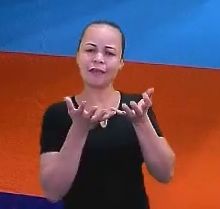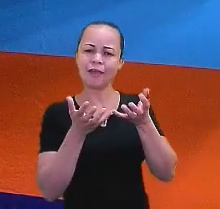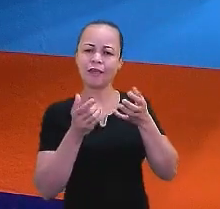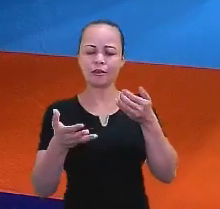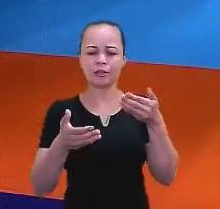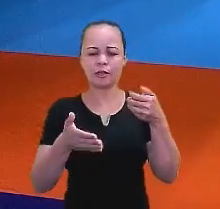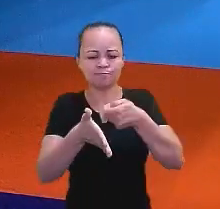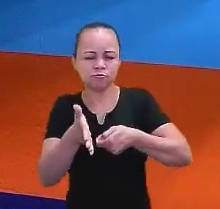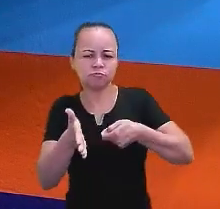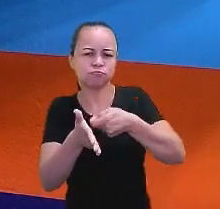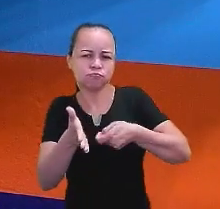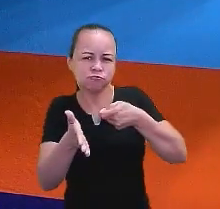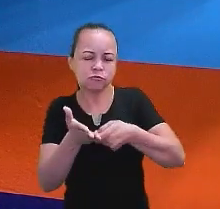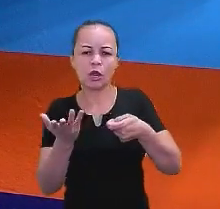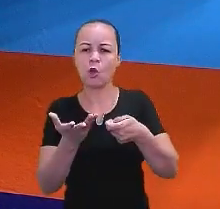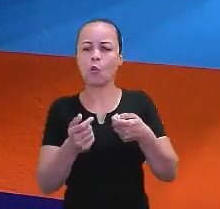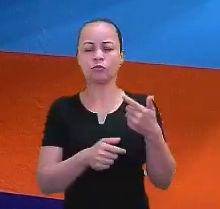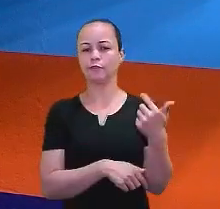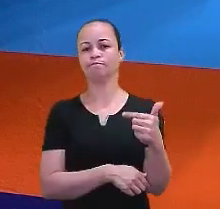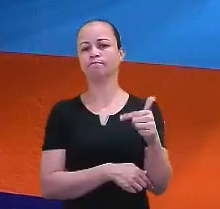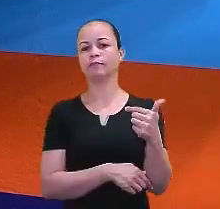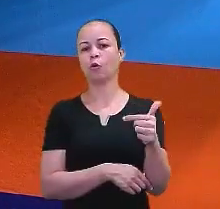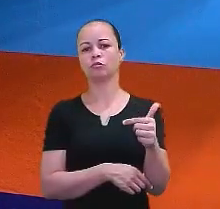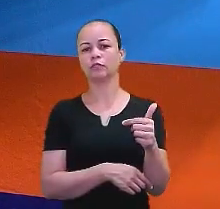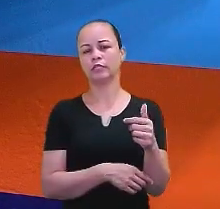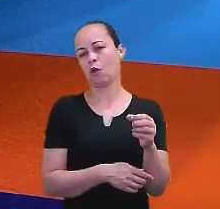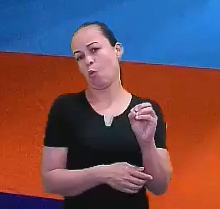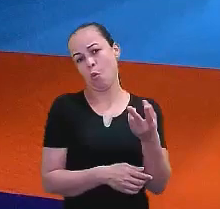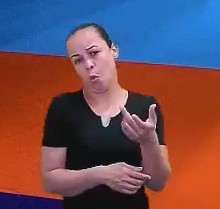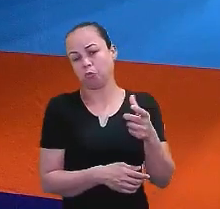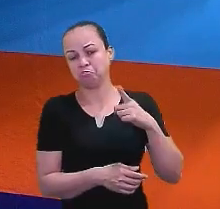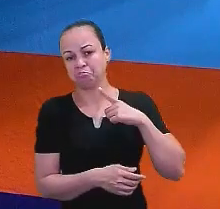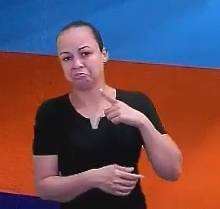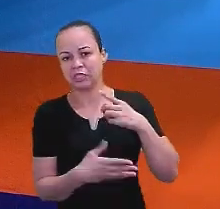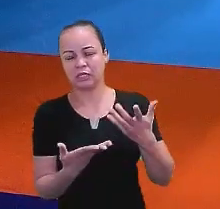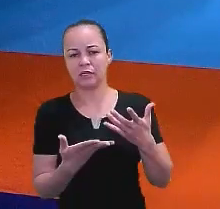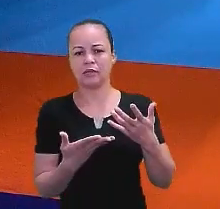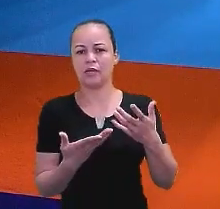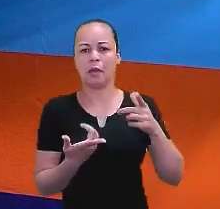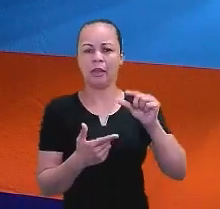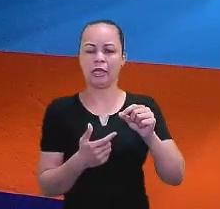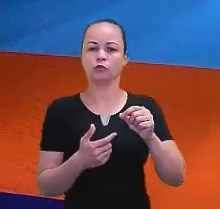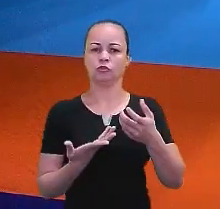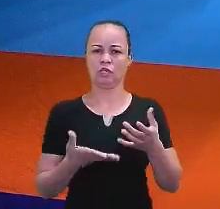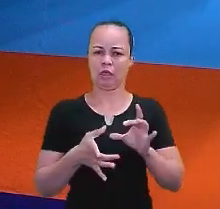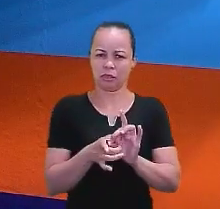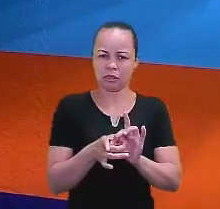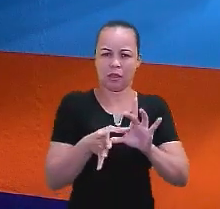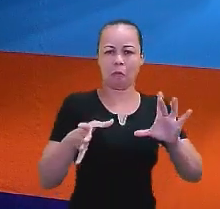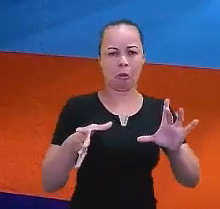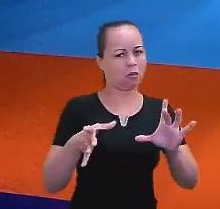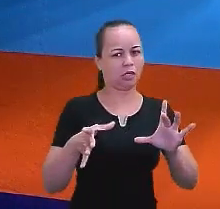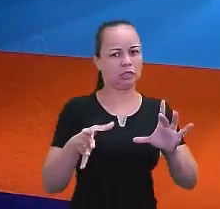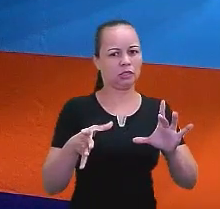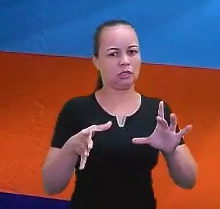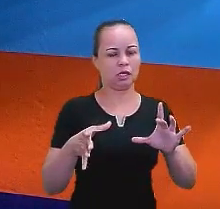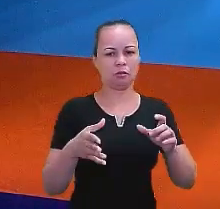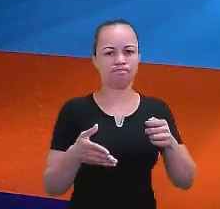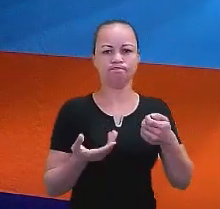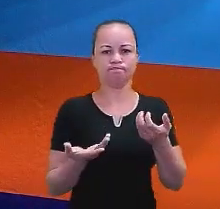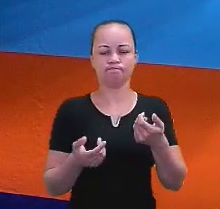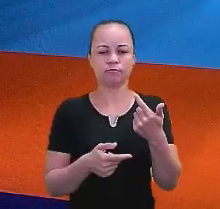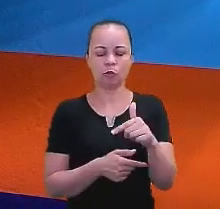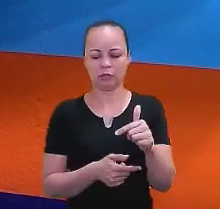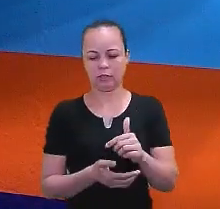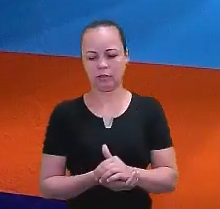de governo onde não se tinha, ou que se tinha tudo, menos democracia. A gente vem